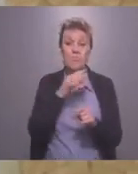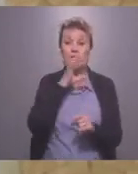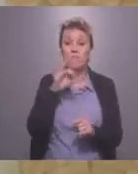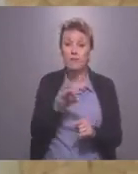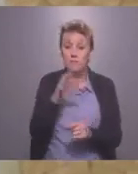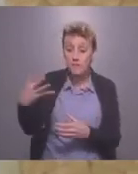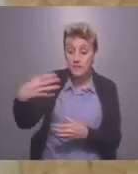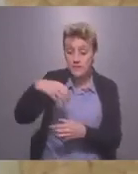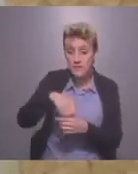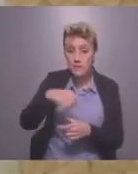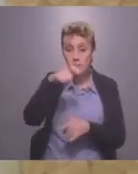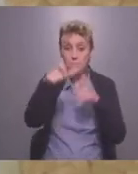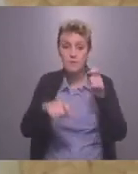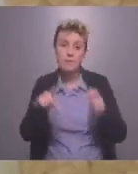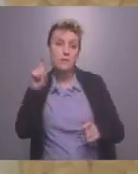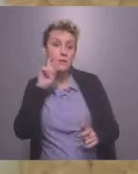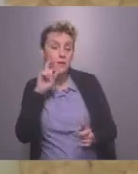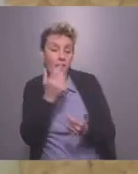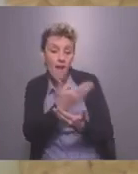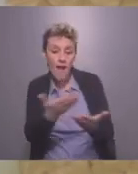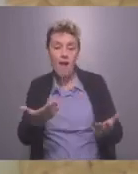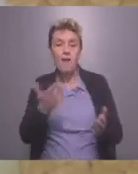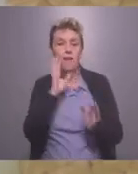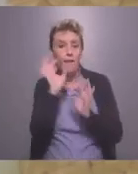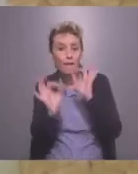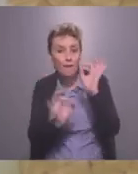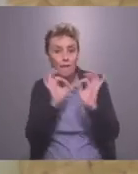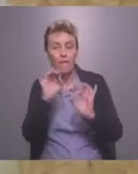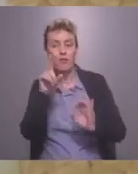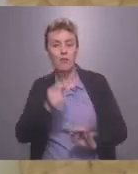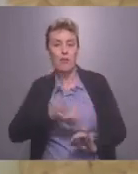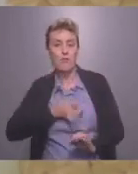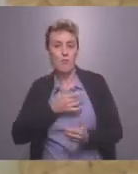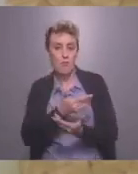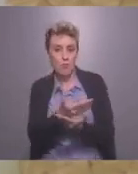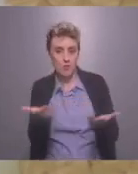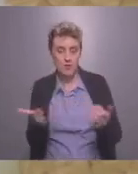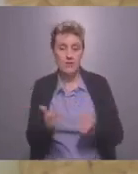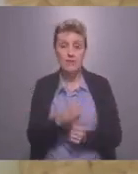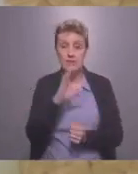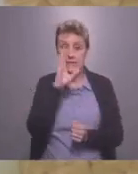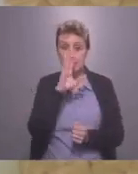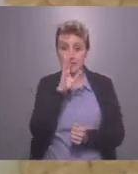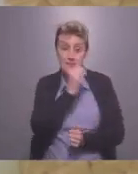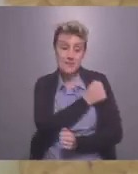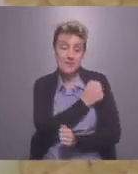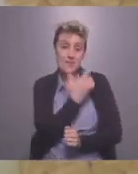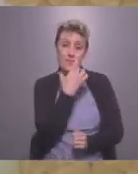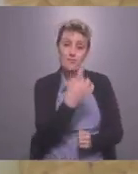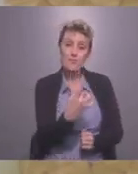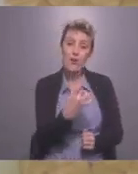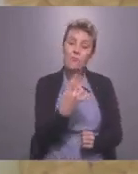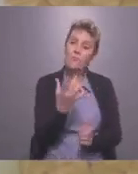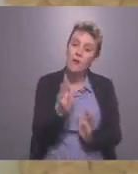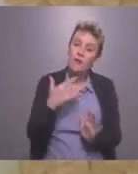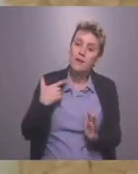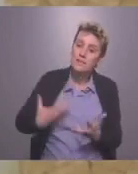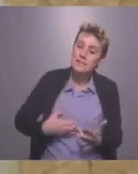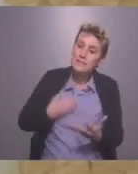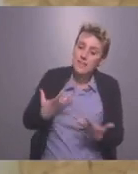sintam protegidos, cuidados e amados, para que os que vivem sozinhos se sintam